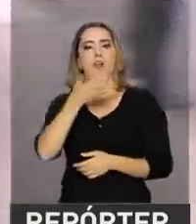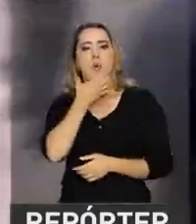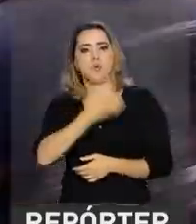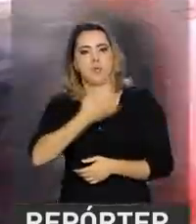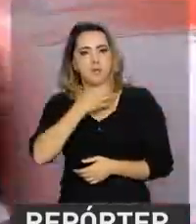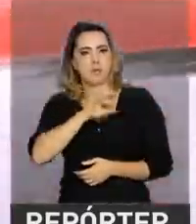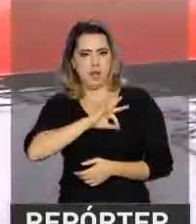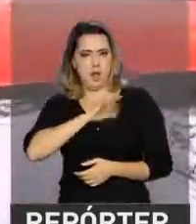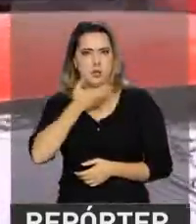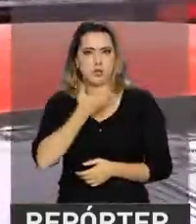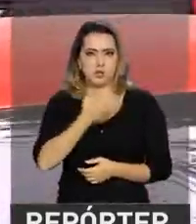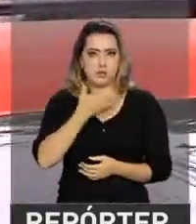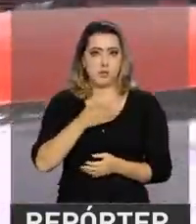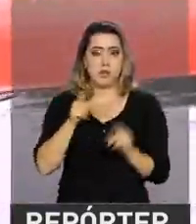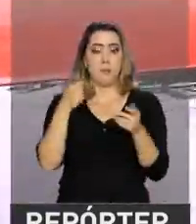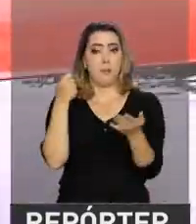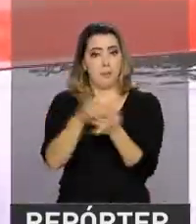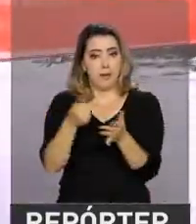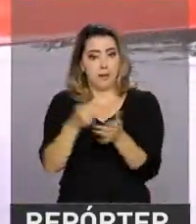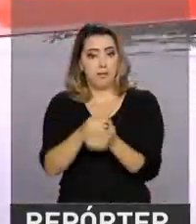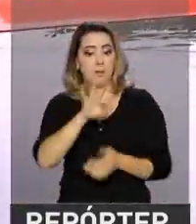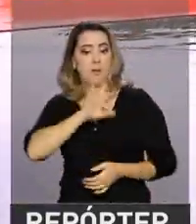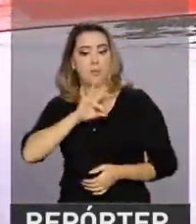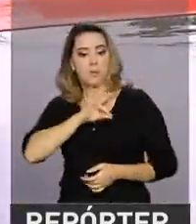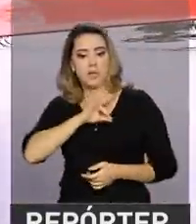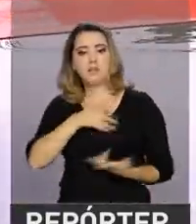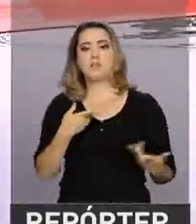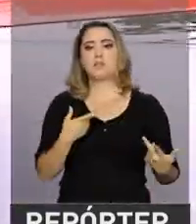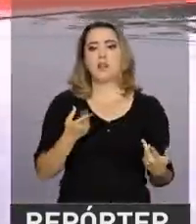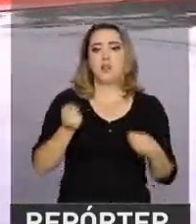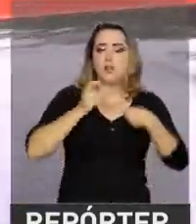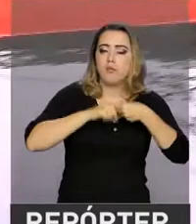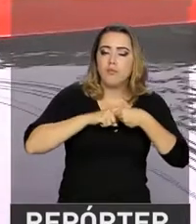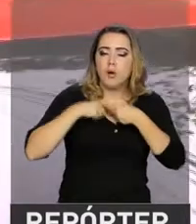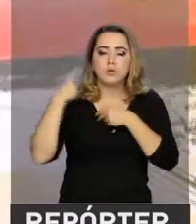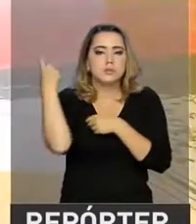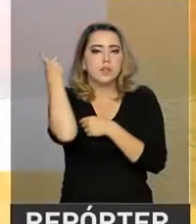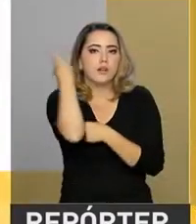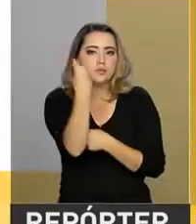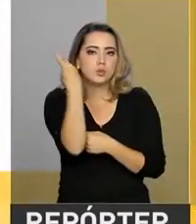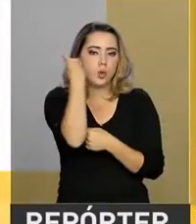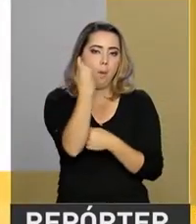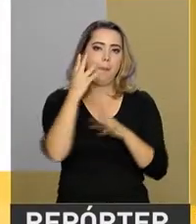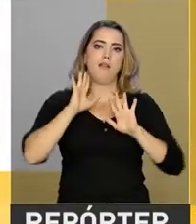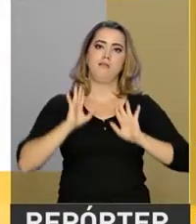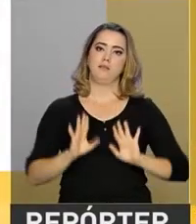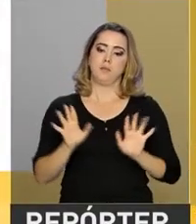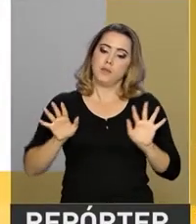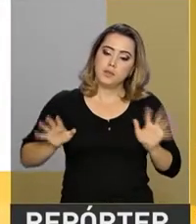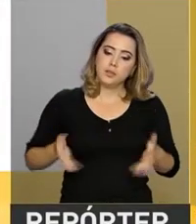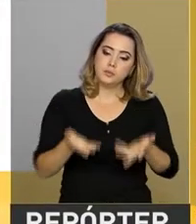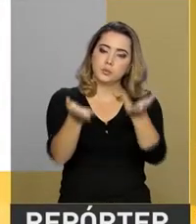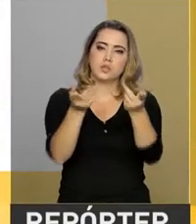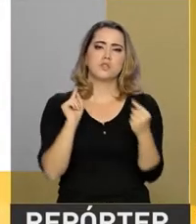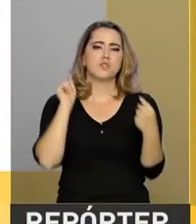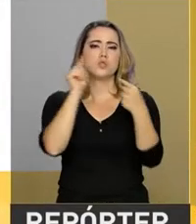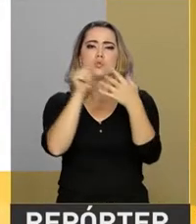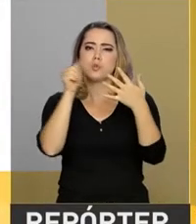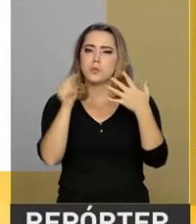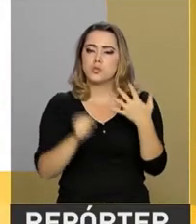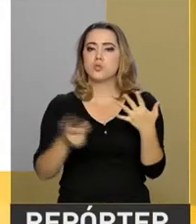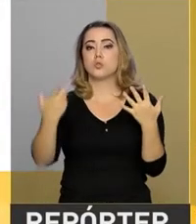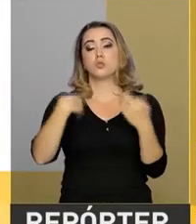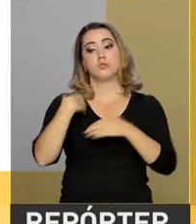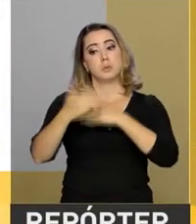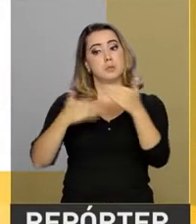aquela complementação pelo trabalho dos policiais, que volta o sistema exatamente de incentivo de metas, que são os resultados